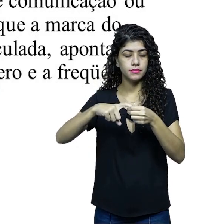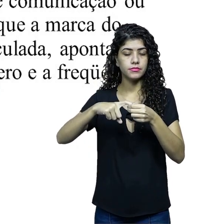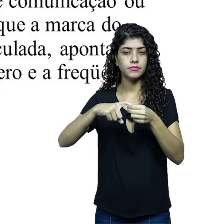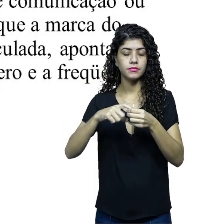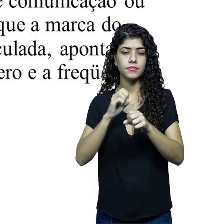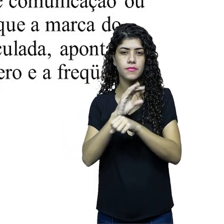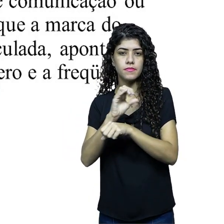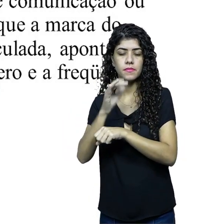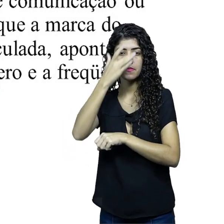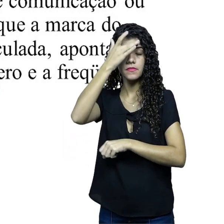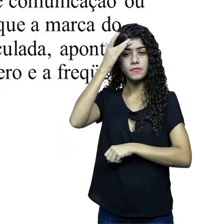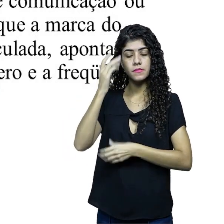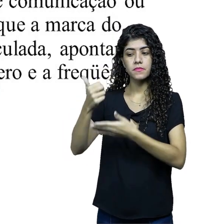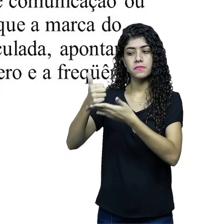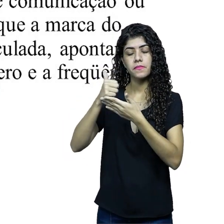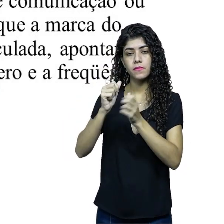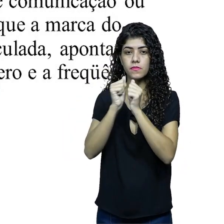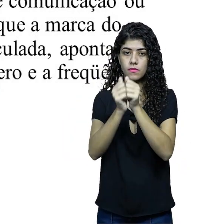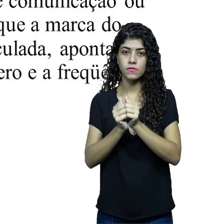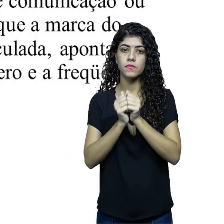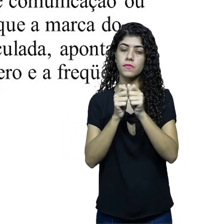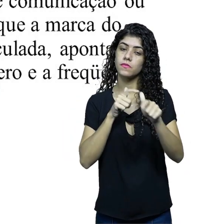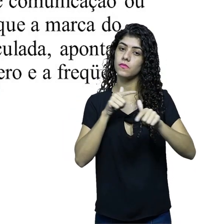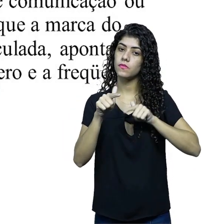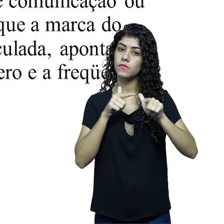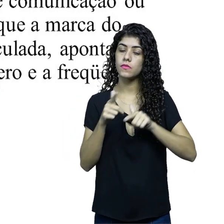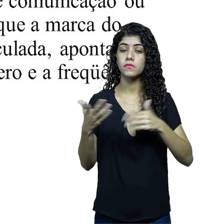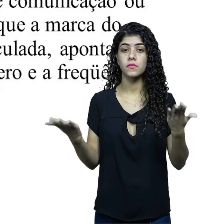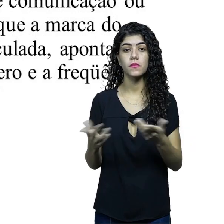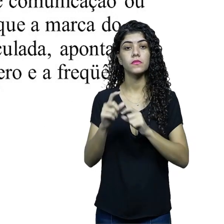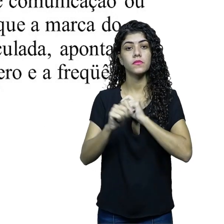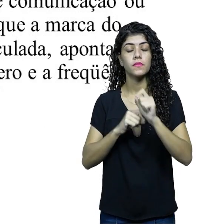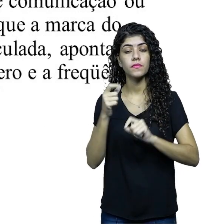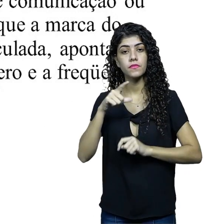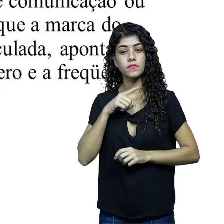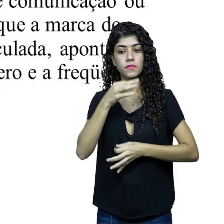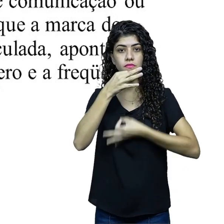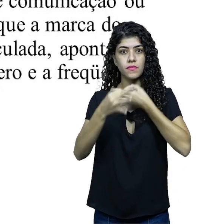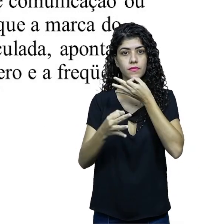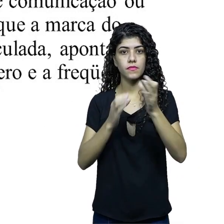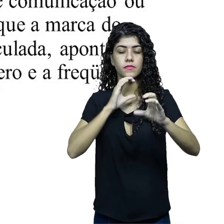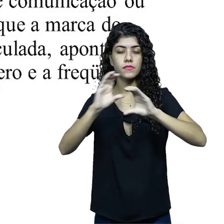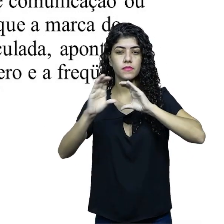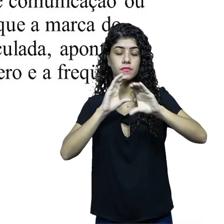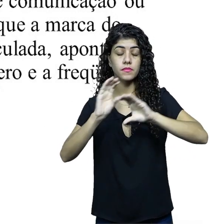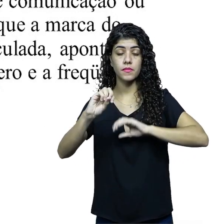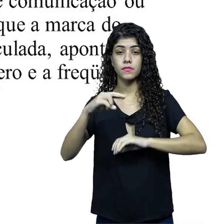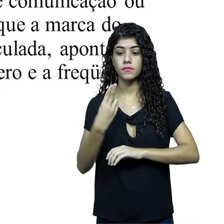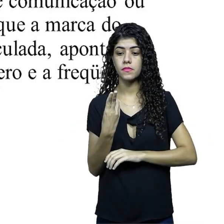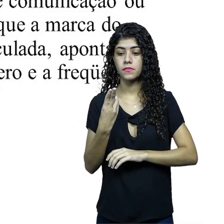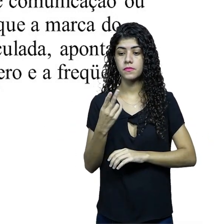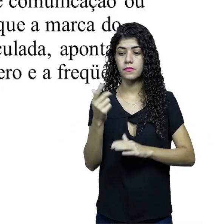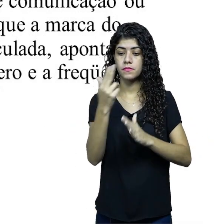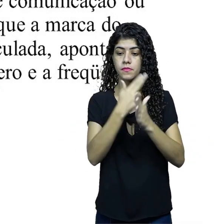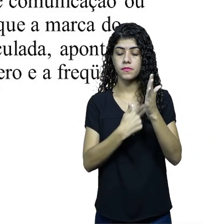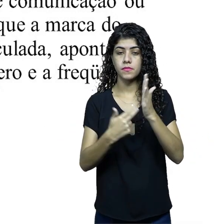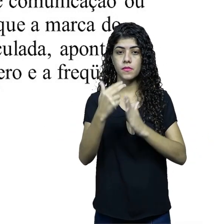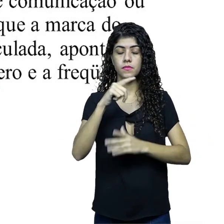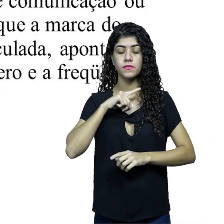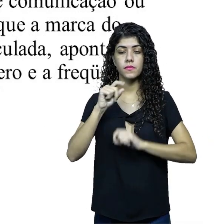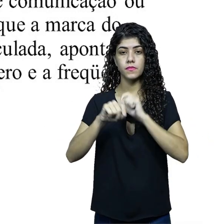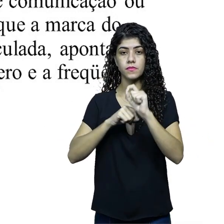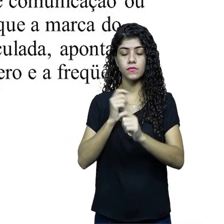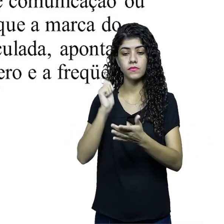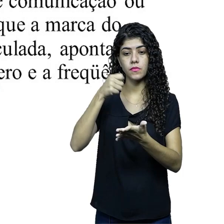de marca dos investidores da obra audiovisual. Nesse plano, você deverá indicar os meios de comunicação ou peças